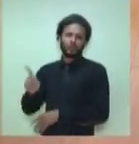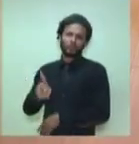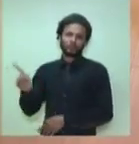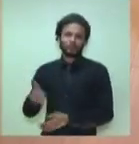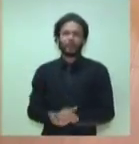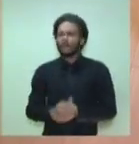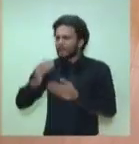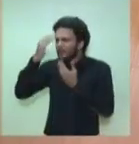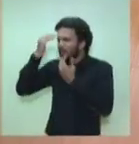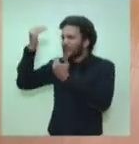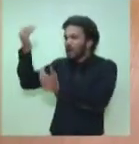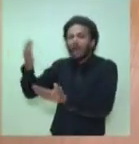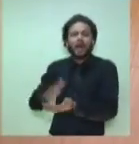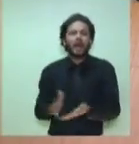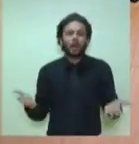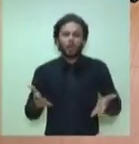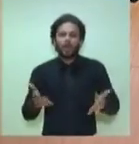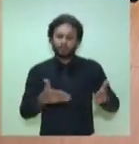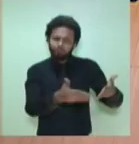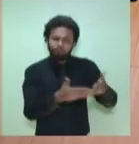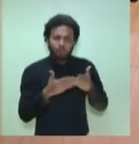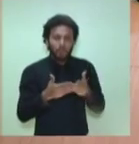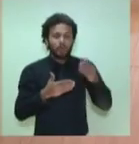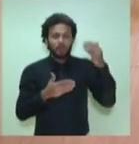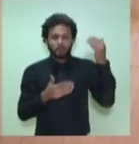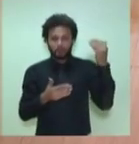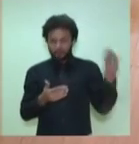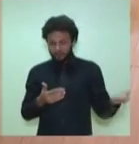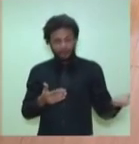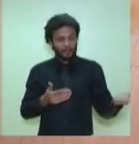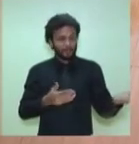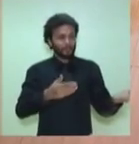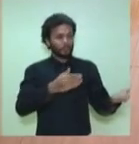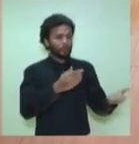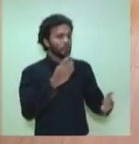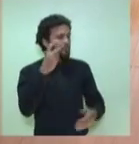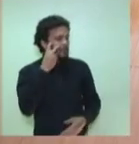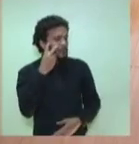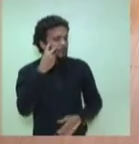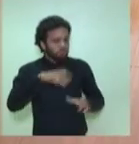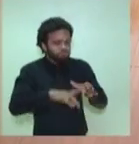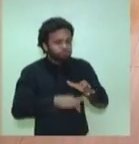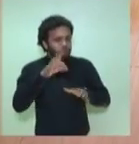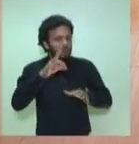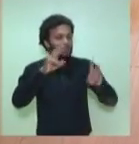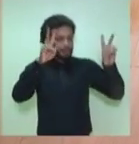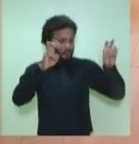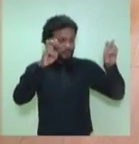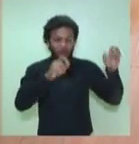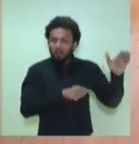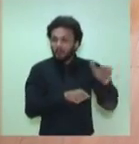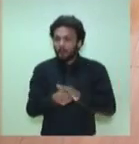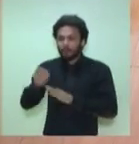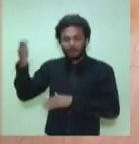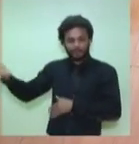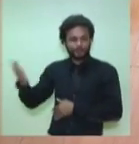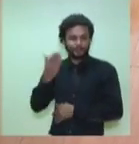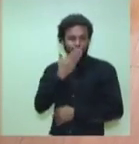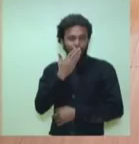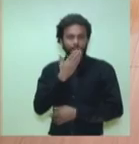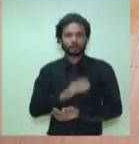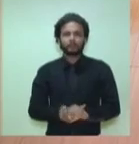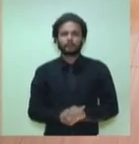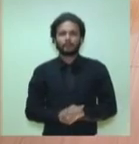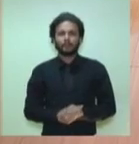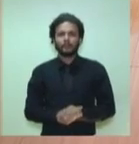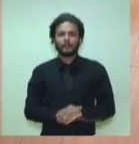Obrigado, candidato. Agora eu peço a gentileza do candidato Marcelo Ramos de vir até aqui e sortear um tema para que o senhor faça, então, a sua pergunta ao seu adversário.